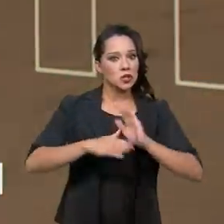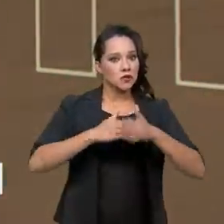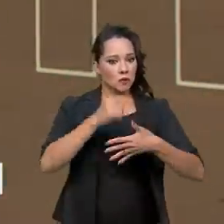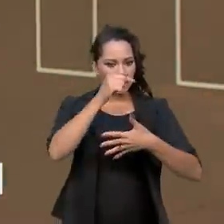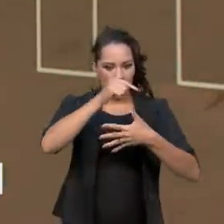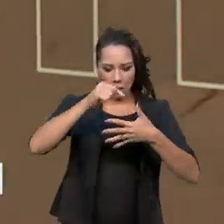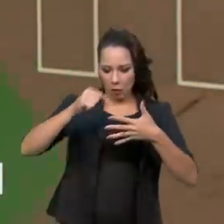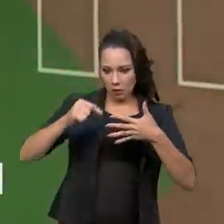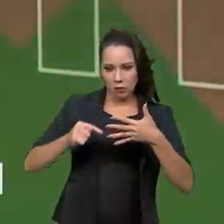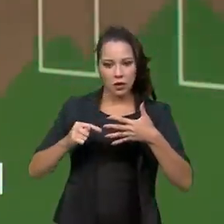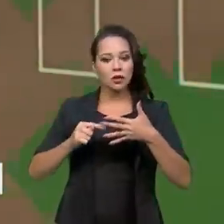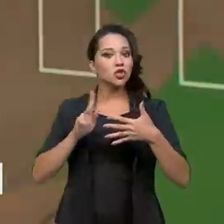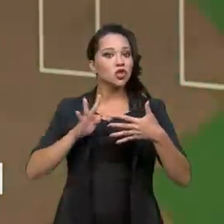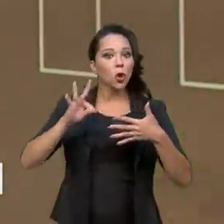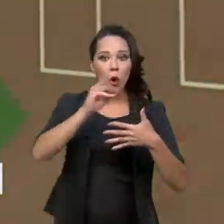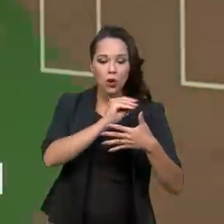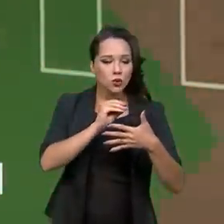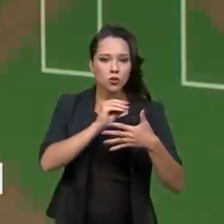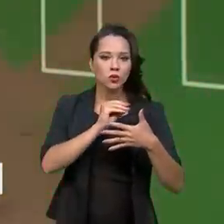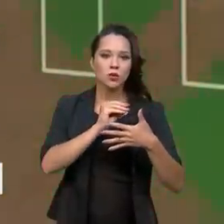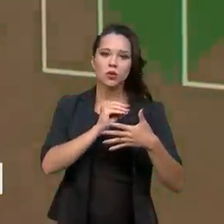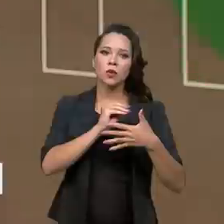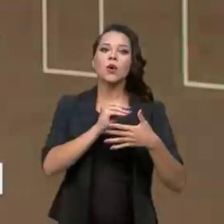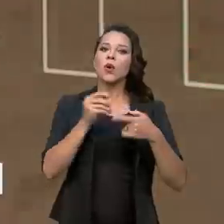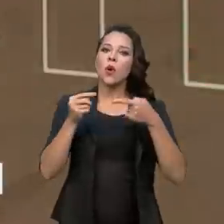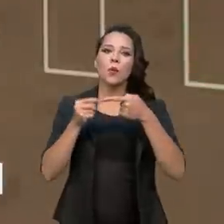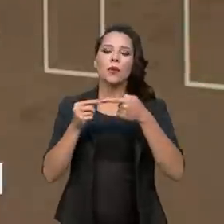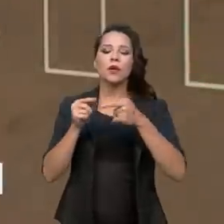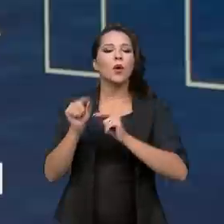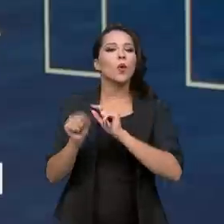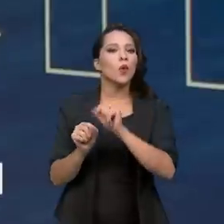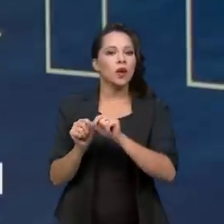desenvolvimentos têm associado a ele